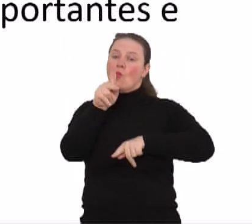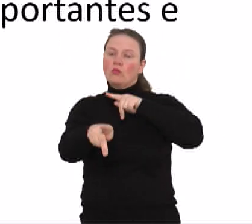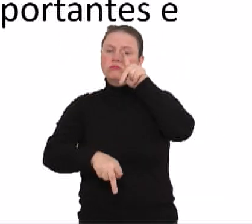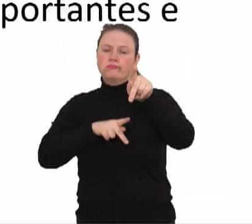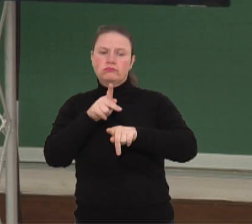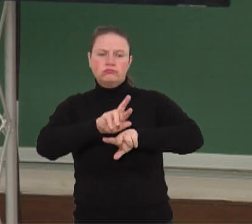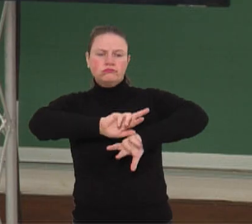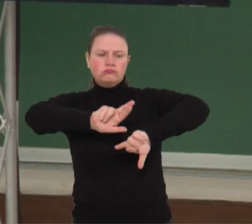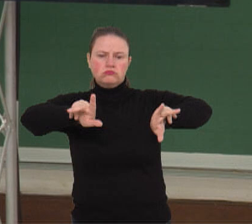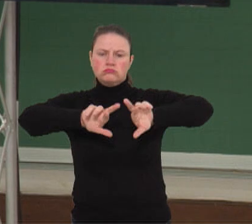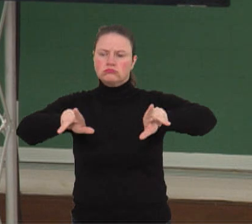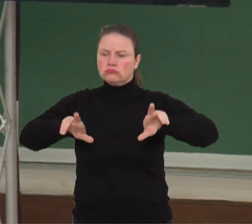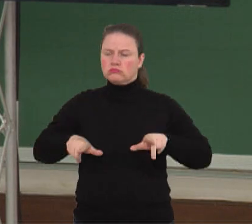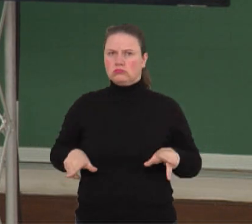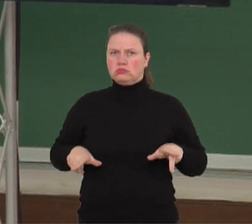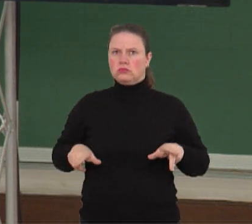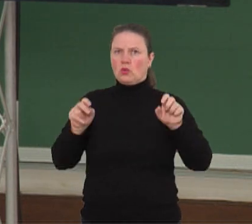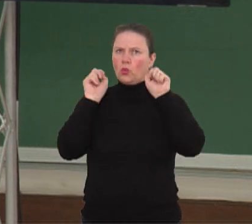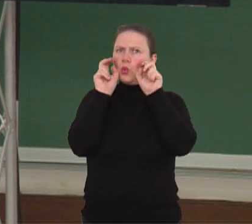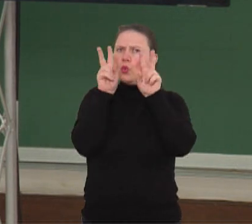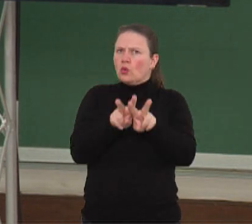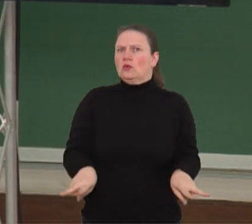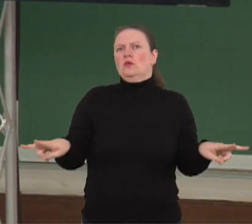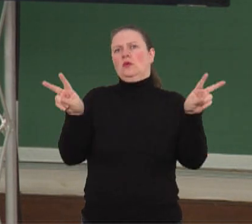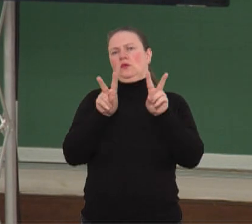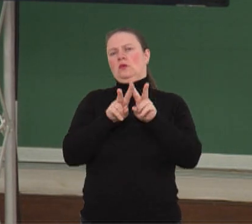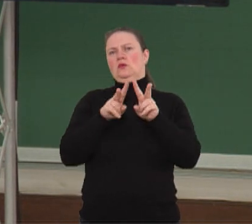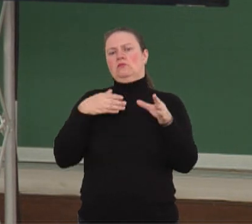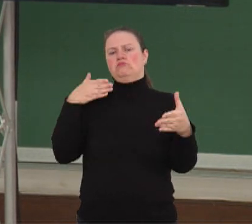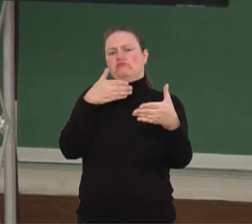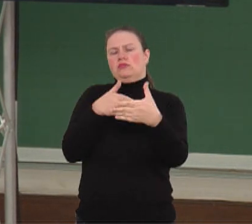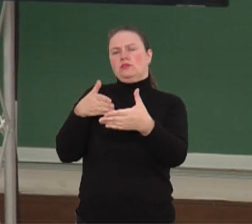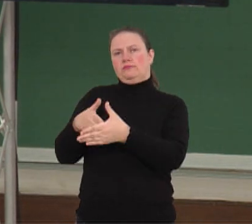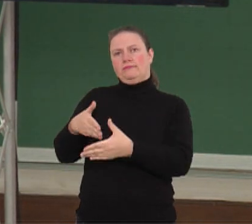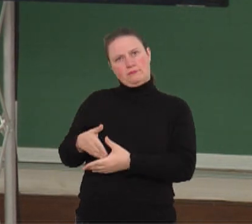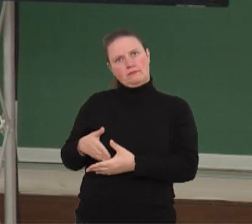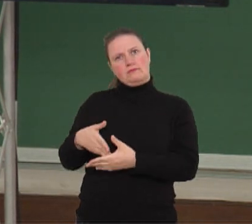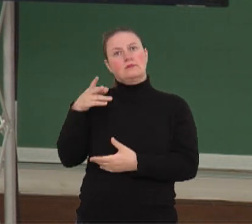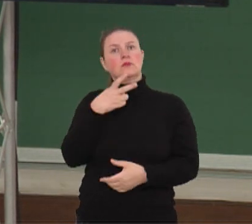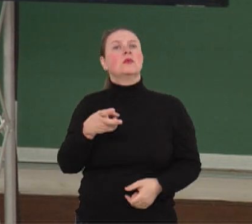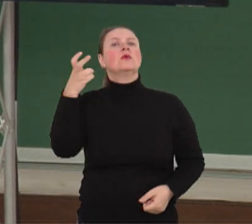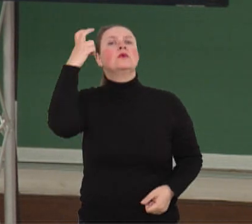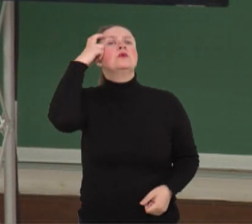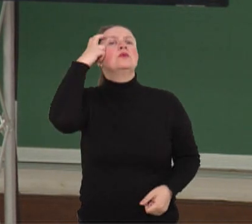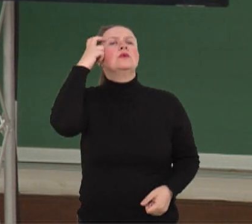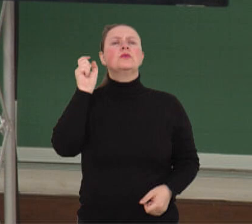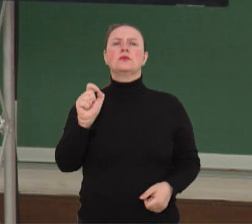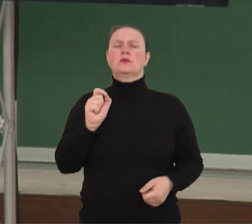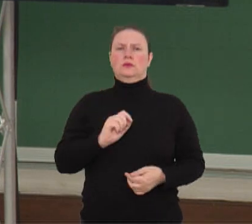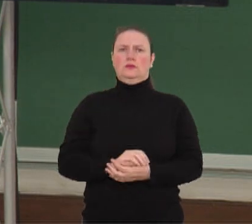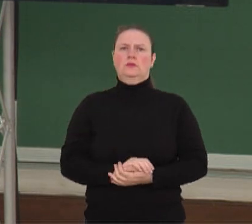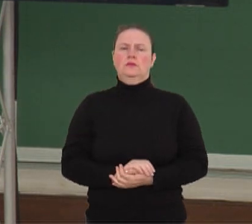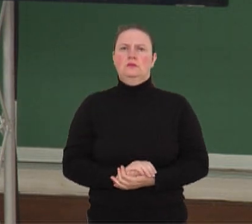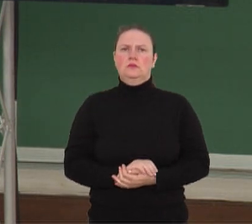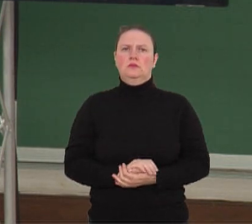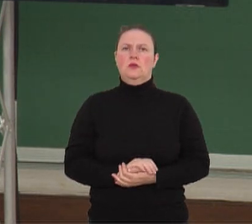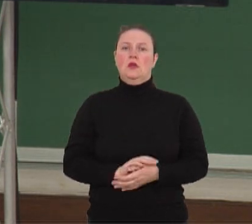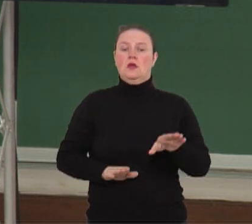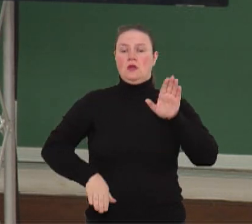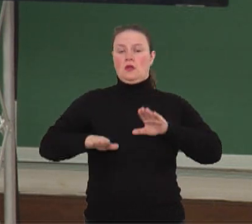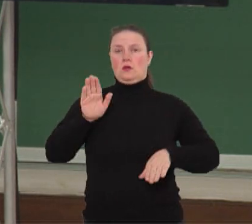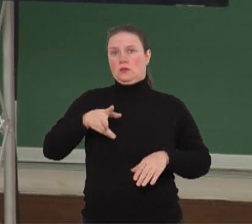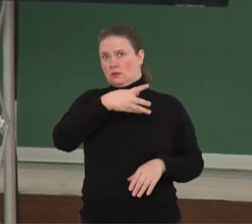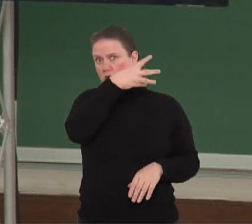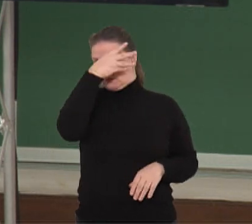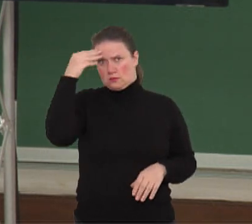muito interessante. A gente tem uma visão já um pouco limitada do que a cultura ocidental tem do céu. E ainda a gente esquece que